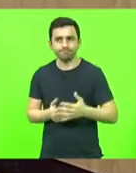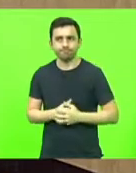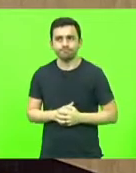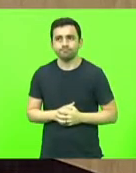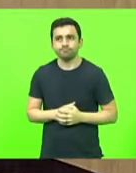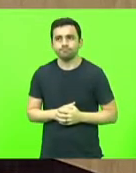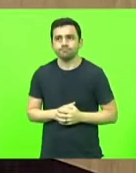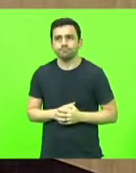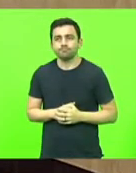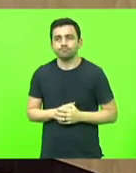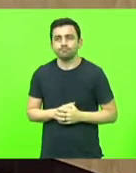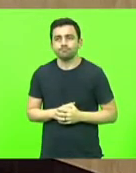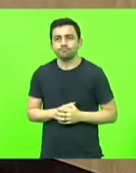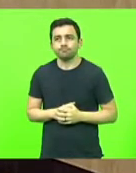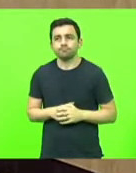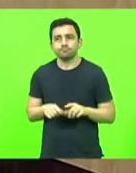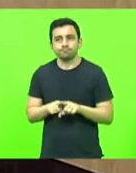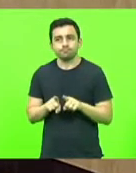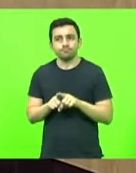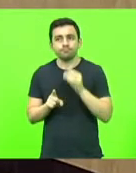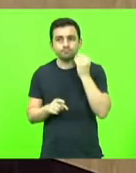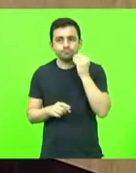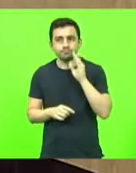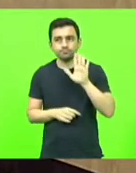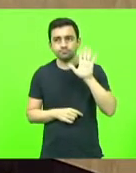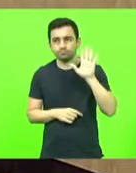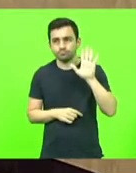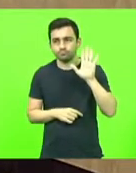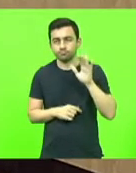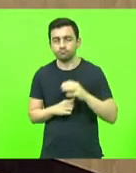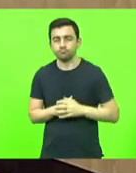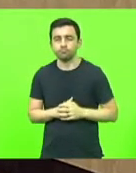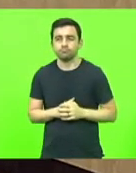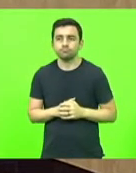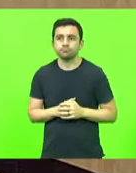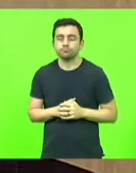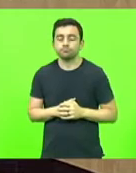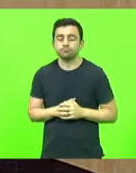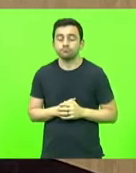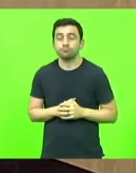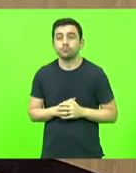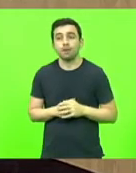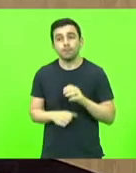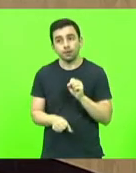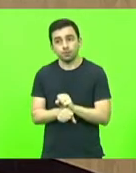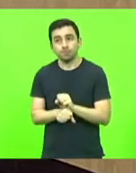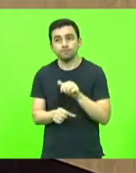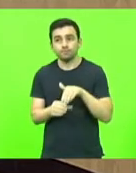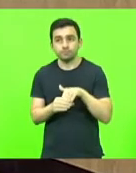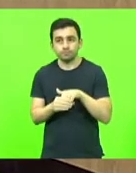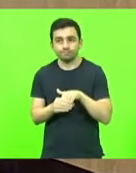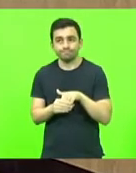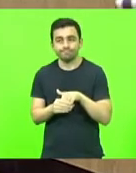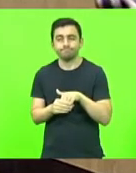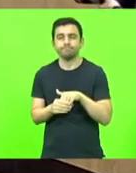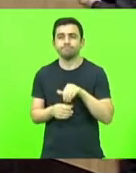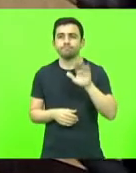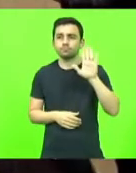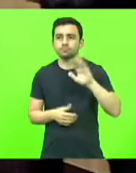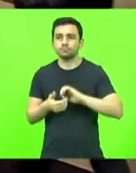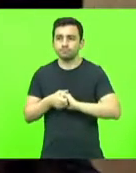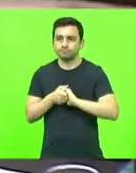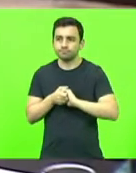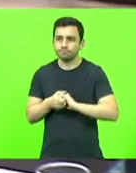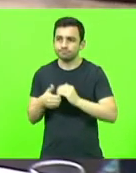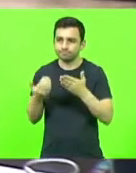presidente. Aproveitar o embalo, deputado Milton Ramos. Interrompemos a votação, cumprimentar Vossa Excelência,